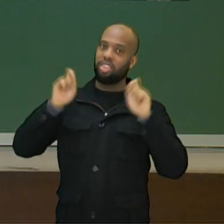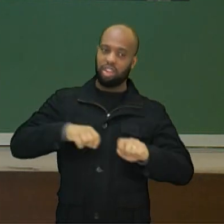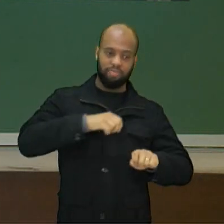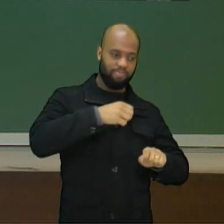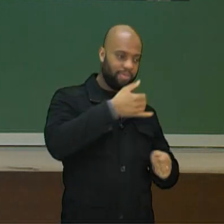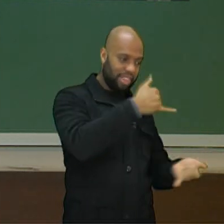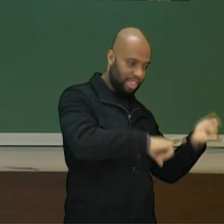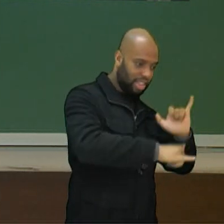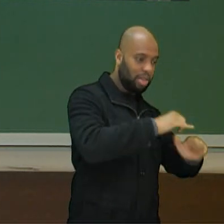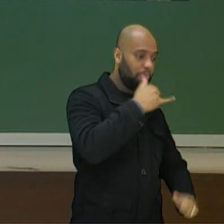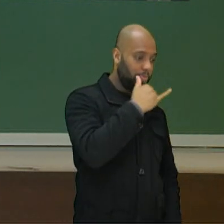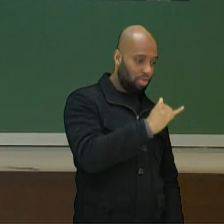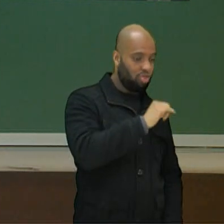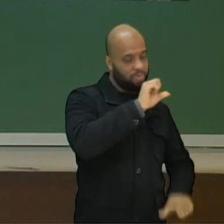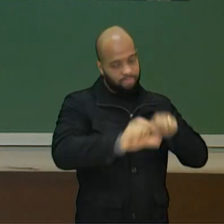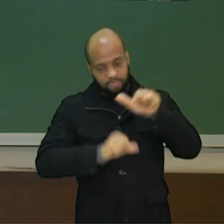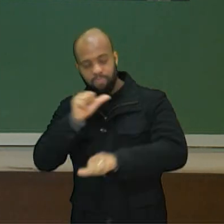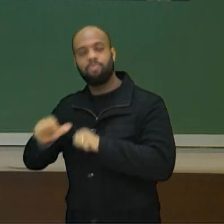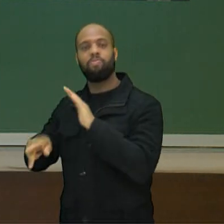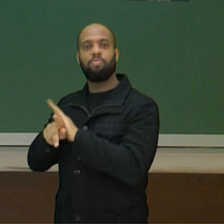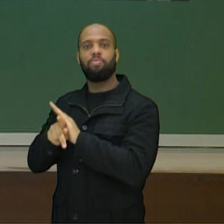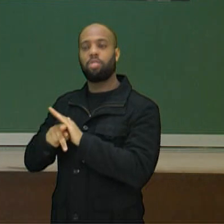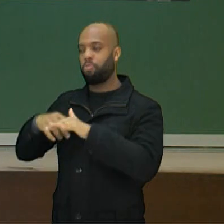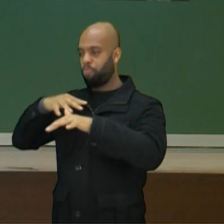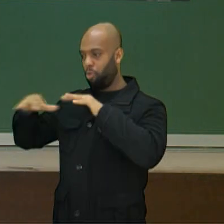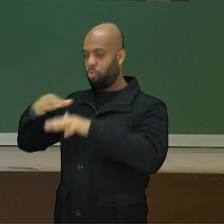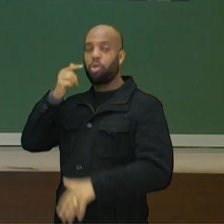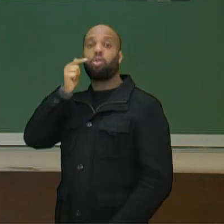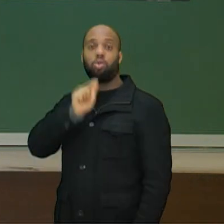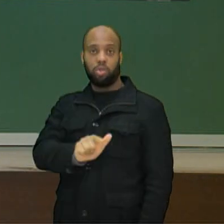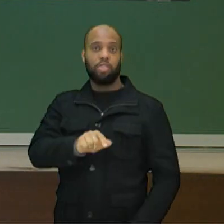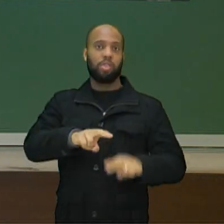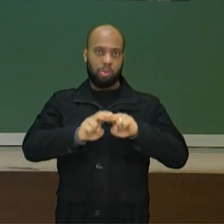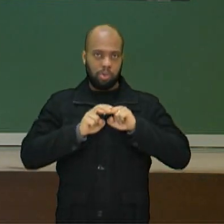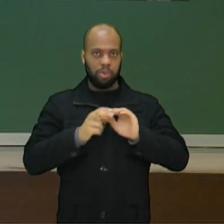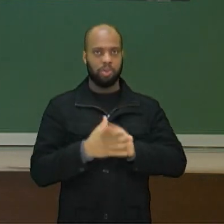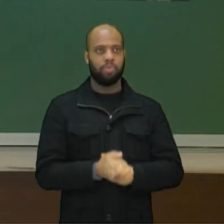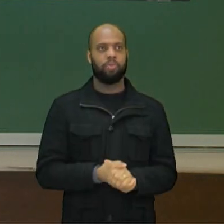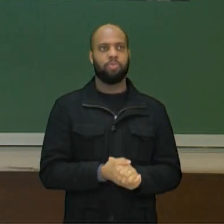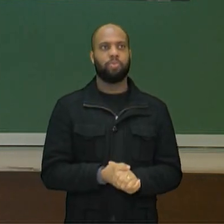o funcionamento do organismo, incluindo a realização de movimentos.